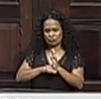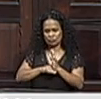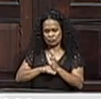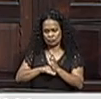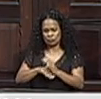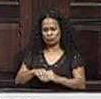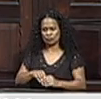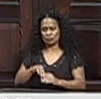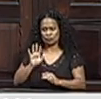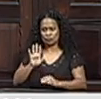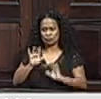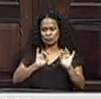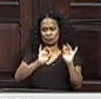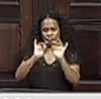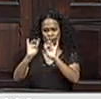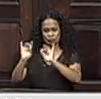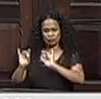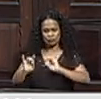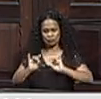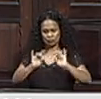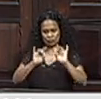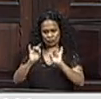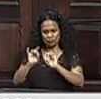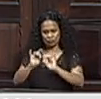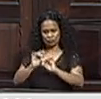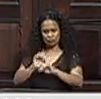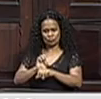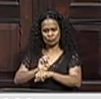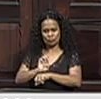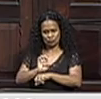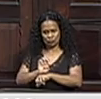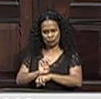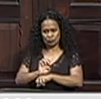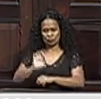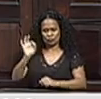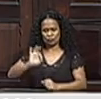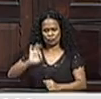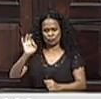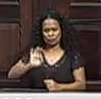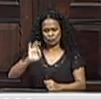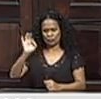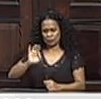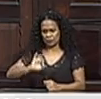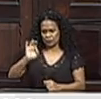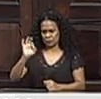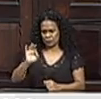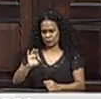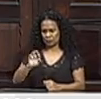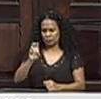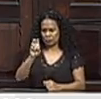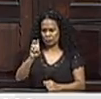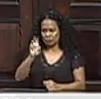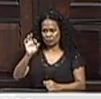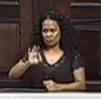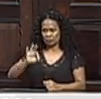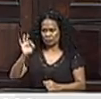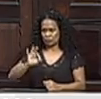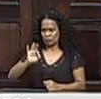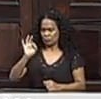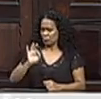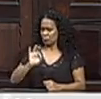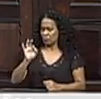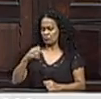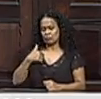mas em especial o destaque em relação ao percentual de 5%, que eu tenho